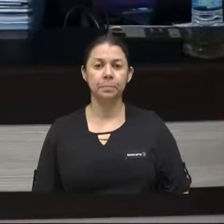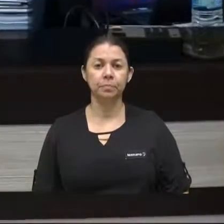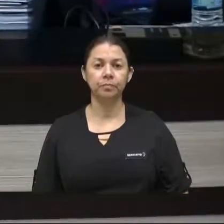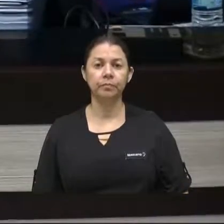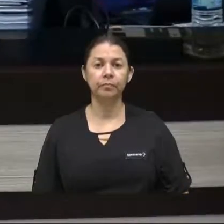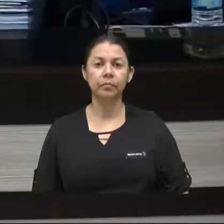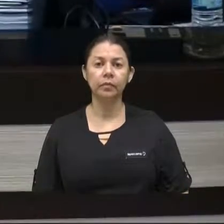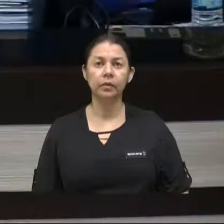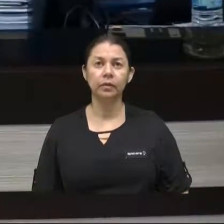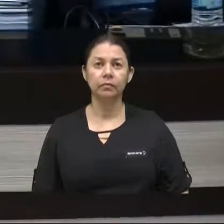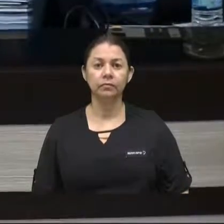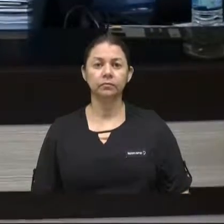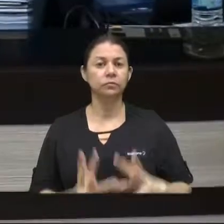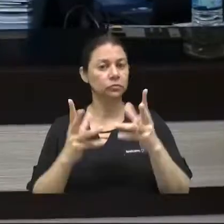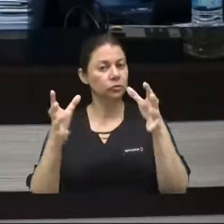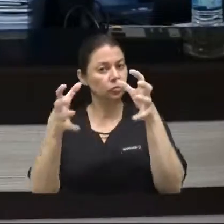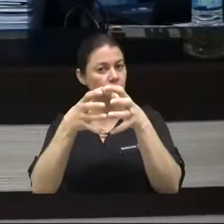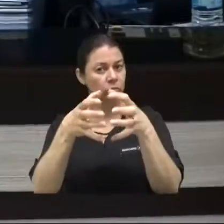Encaminhe-se às comissões competentes.